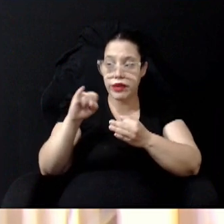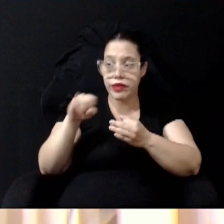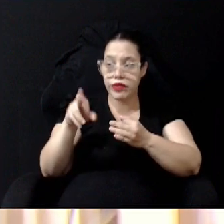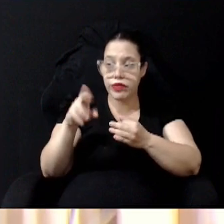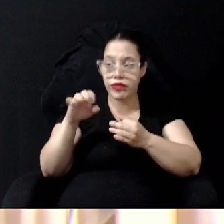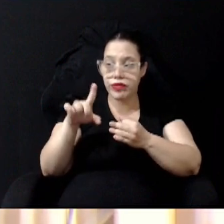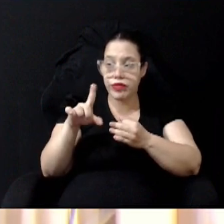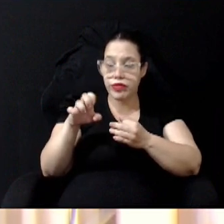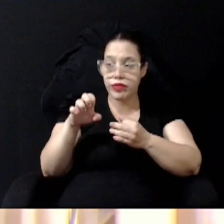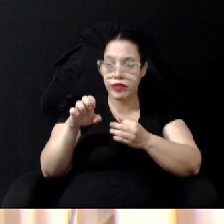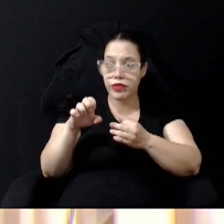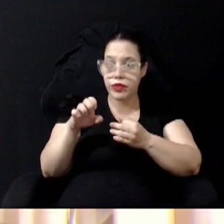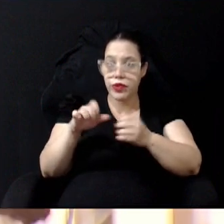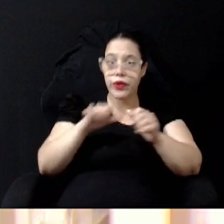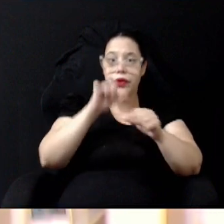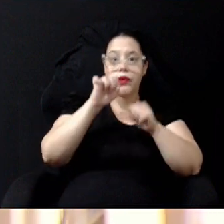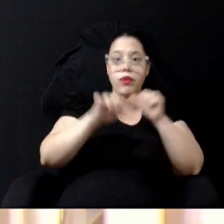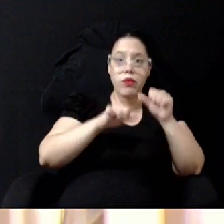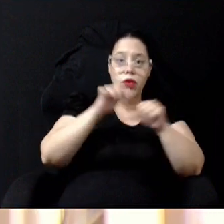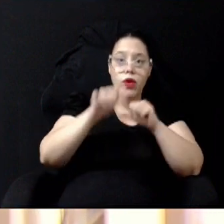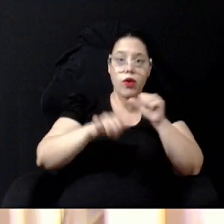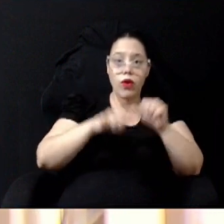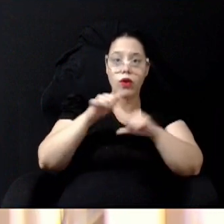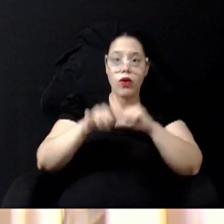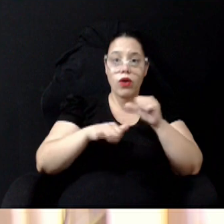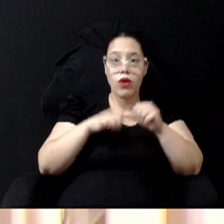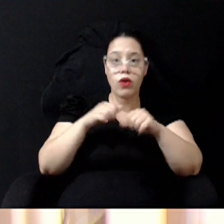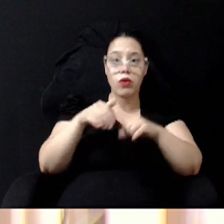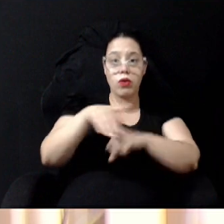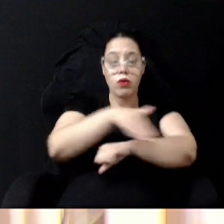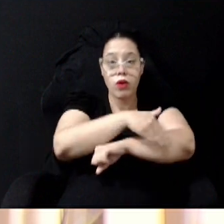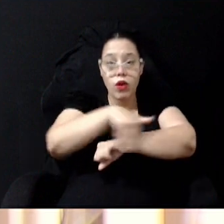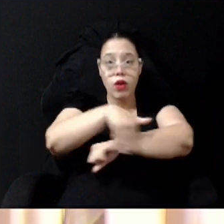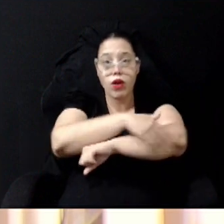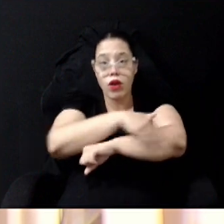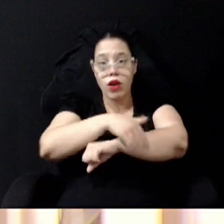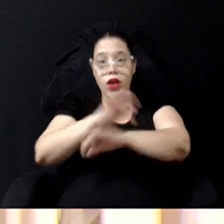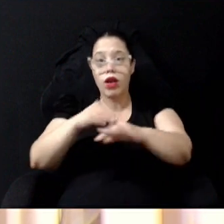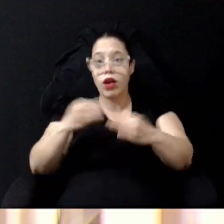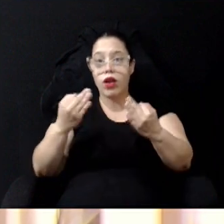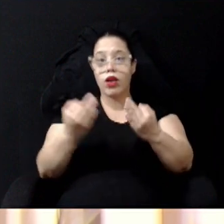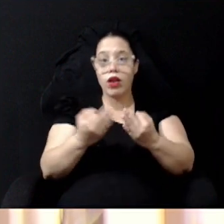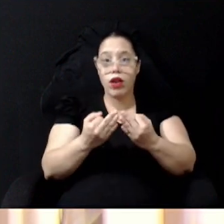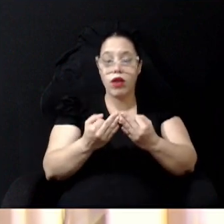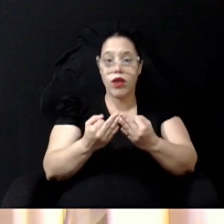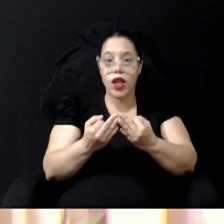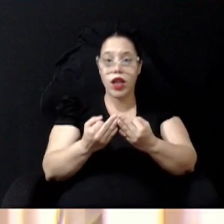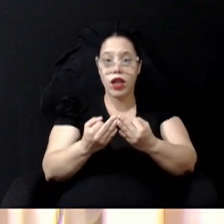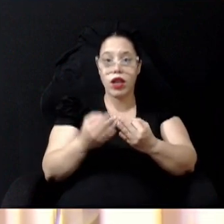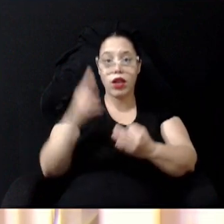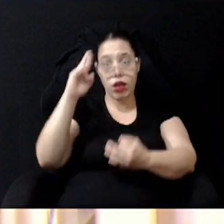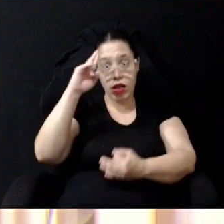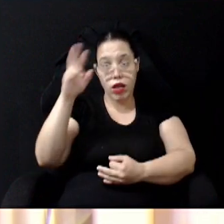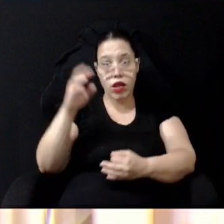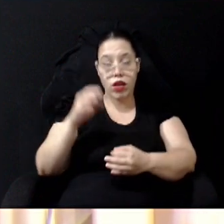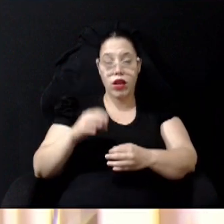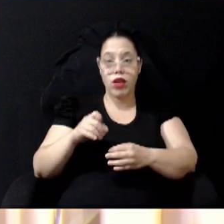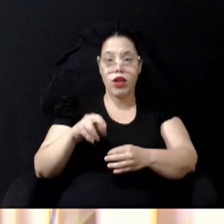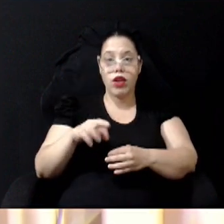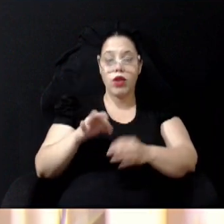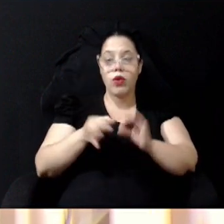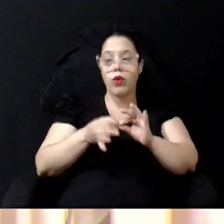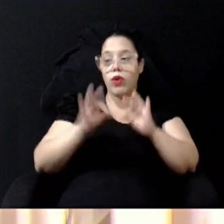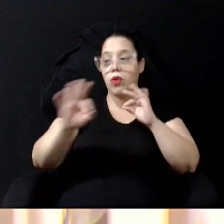Borba, mudou e mudou e mudou tanto de endereço que a família da dona Sônia se distanciou e perdeu o contato com